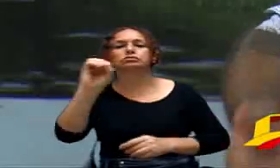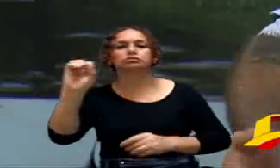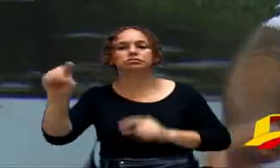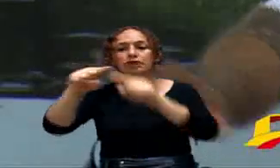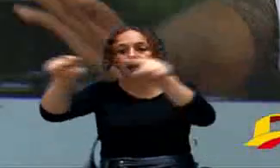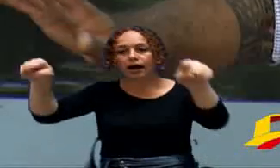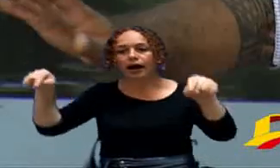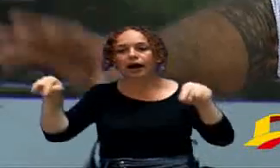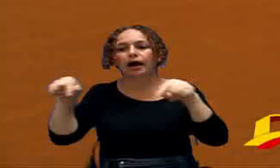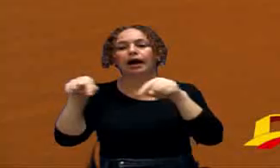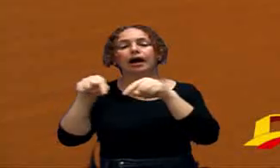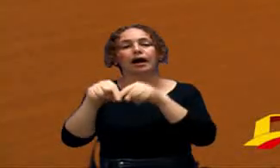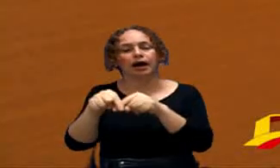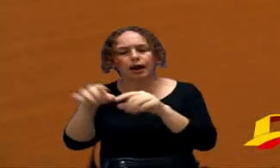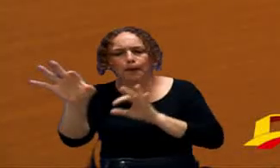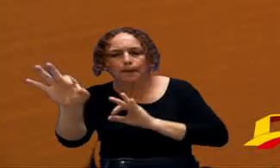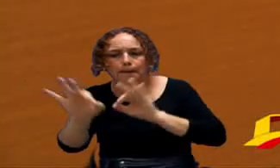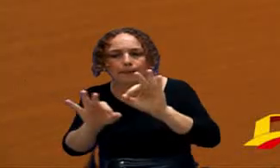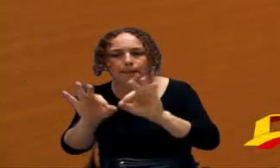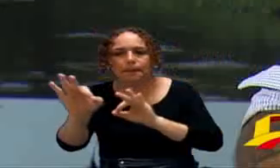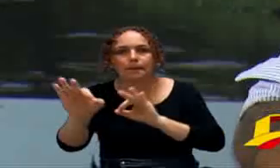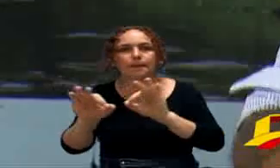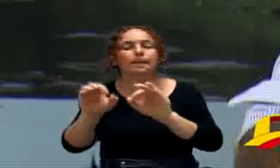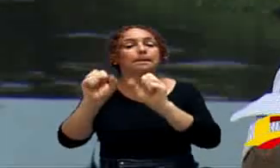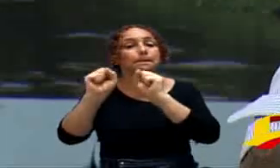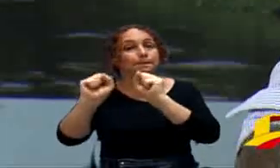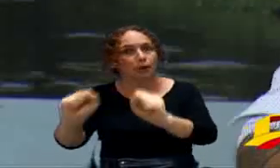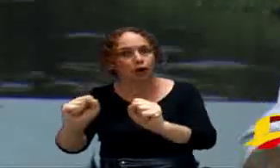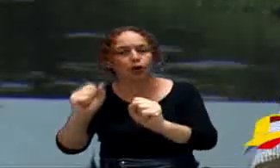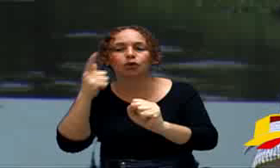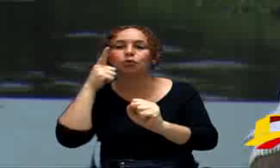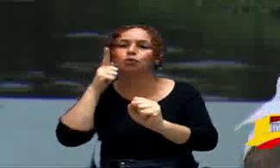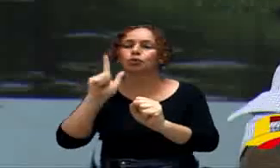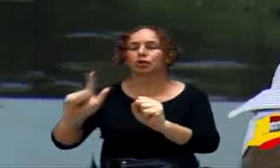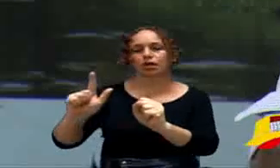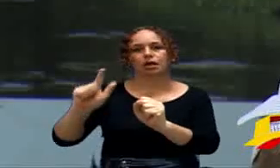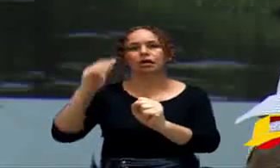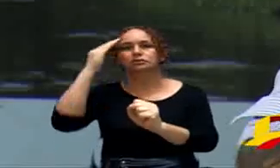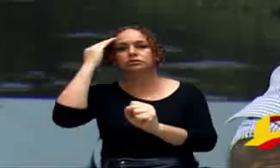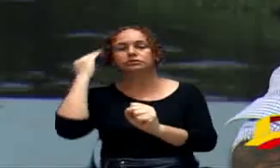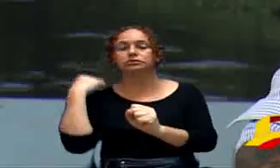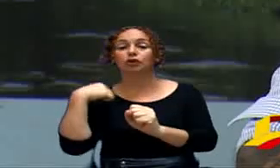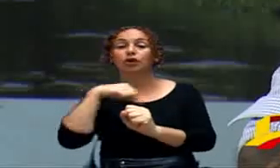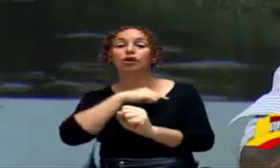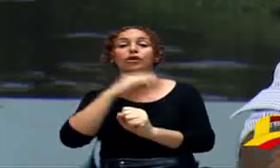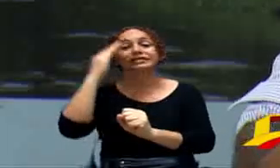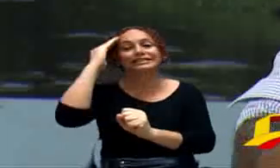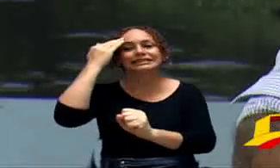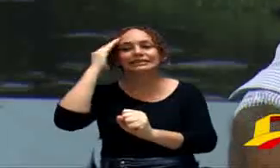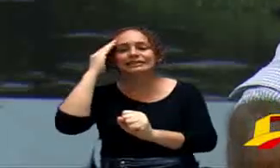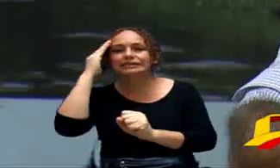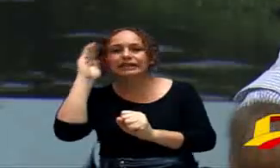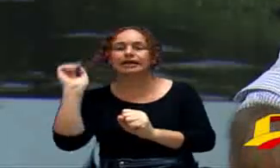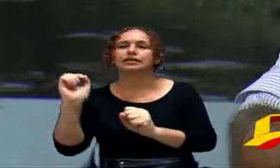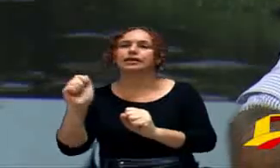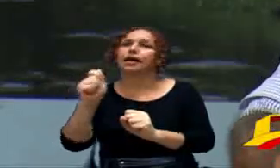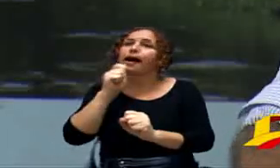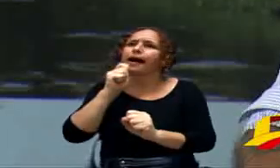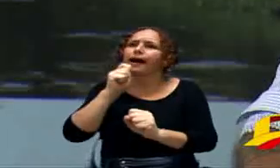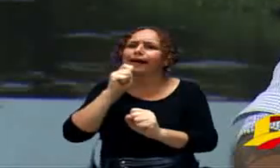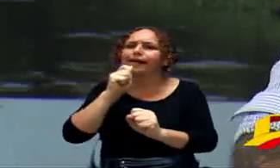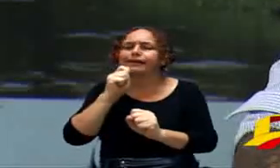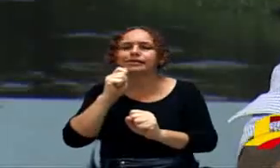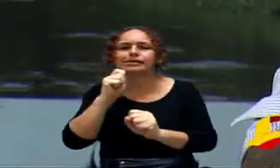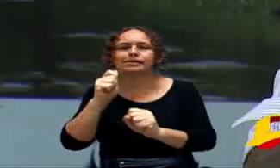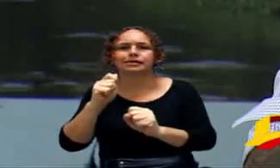de idade do Sandro, desculpem, entendemos que um transporte, por mais bem planejado que seja, vai acabar sendo